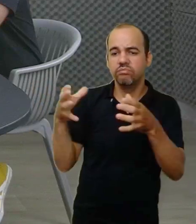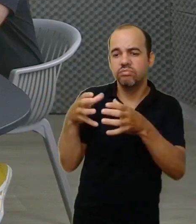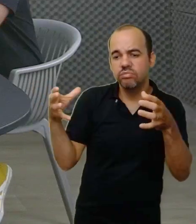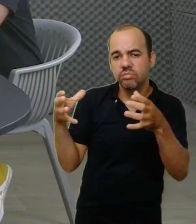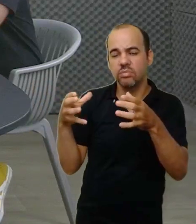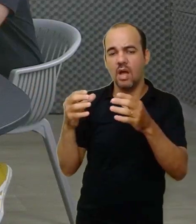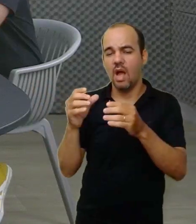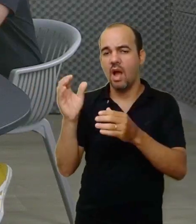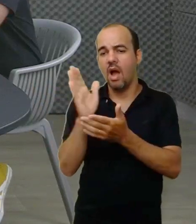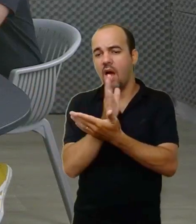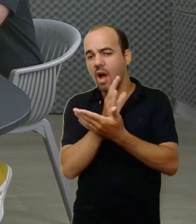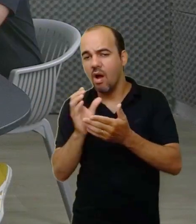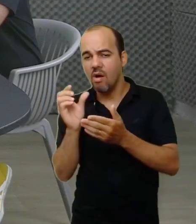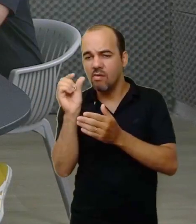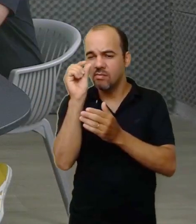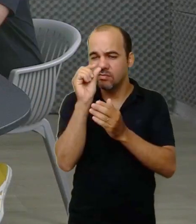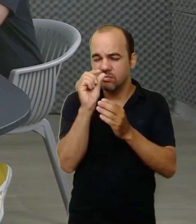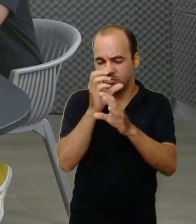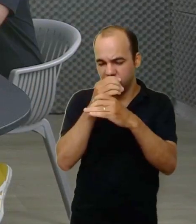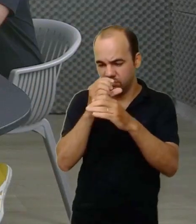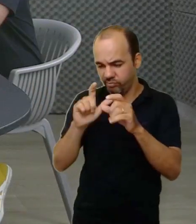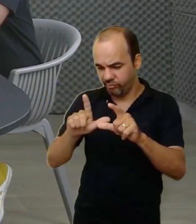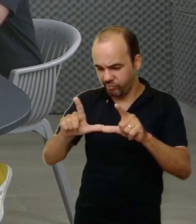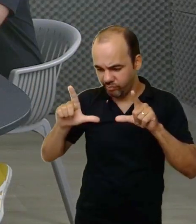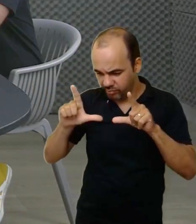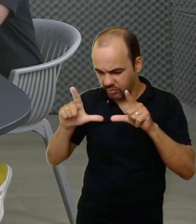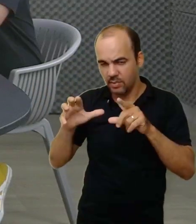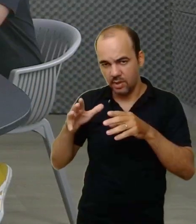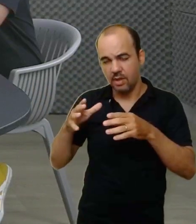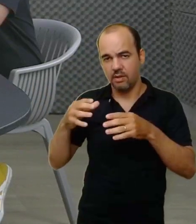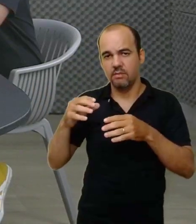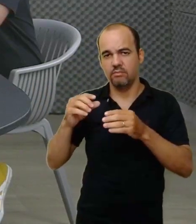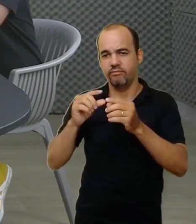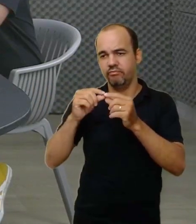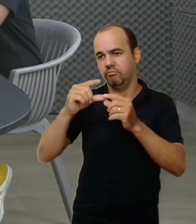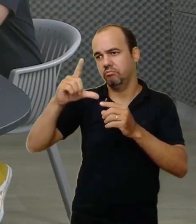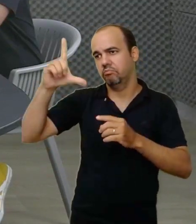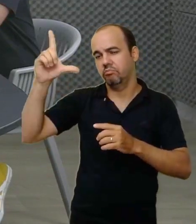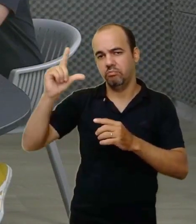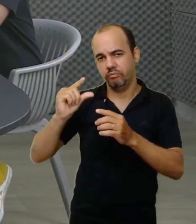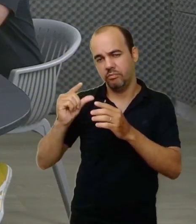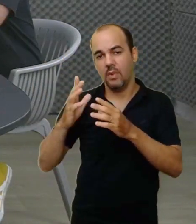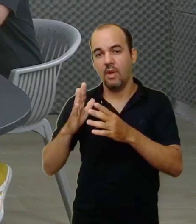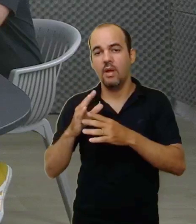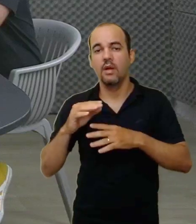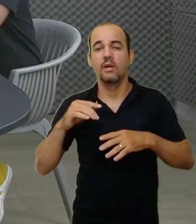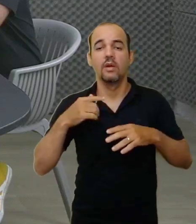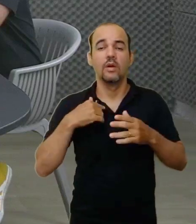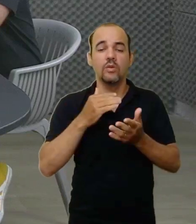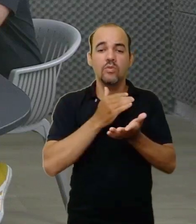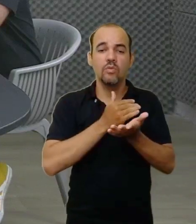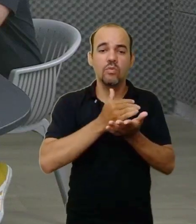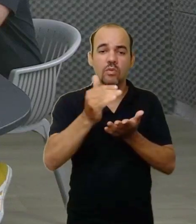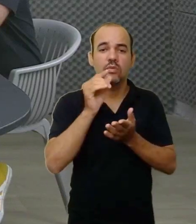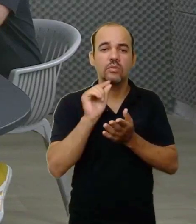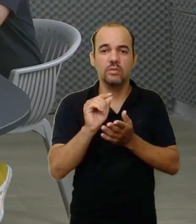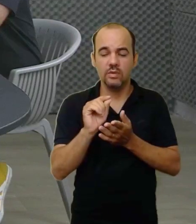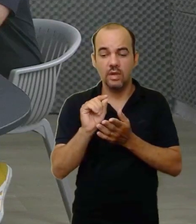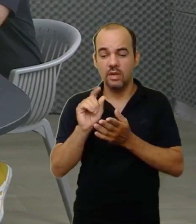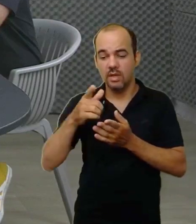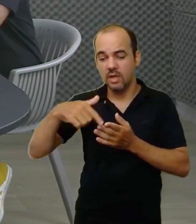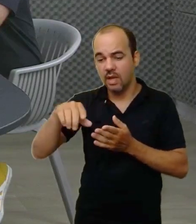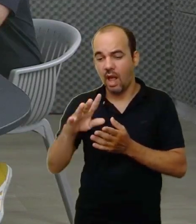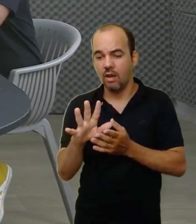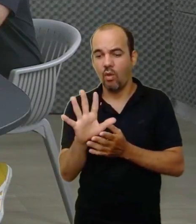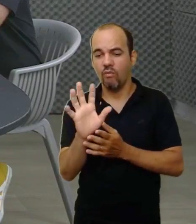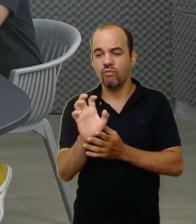são microscópicos, mas a gente parte do princípio que o organismo ele se alimenta